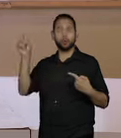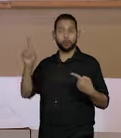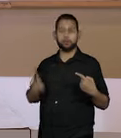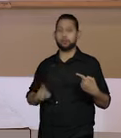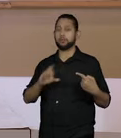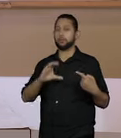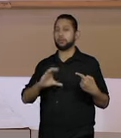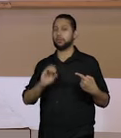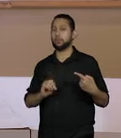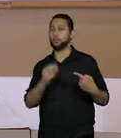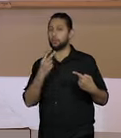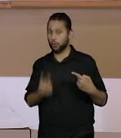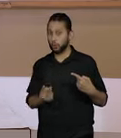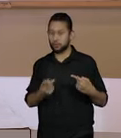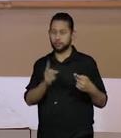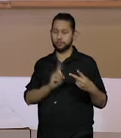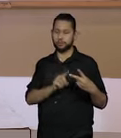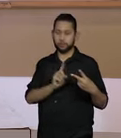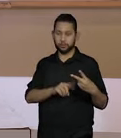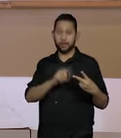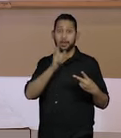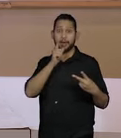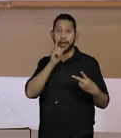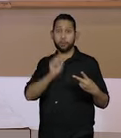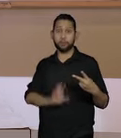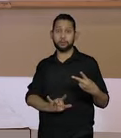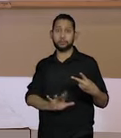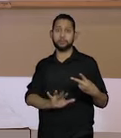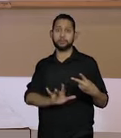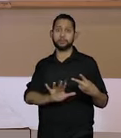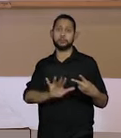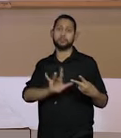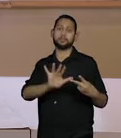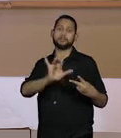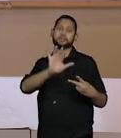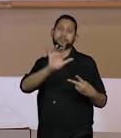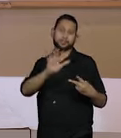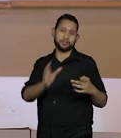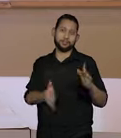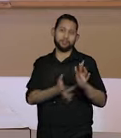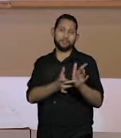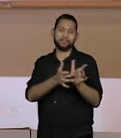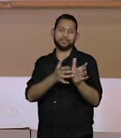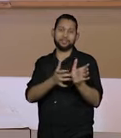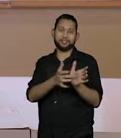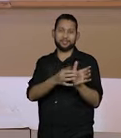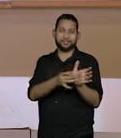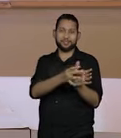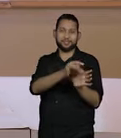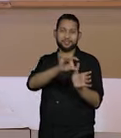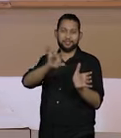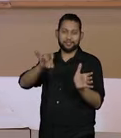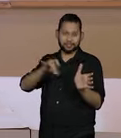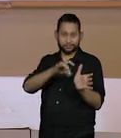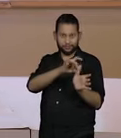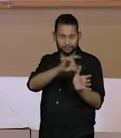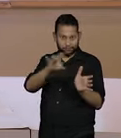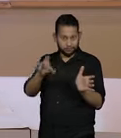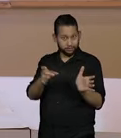caso, do gás carbônico e do vapor de água, formação do gás carbônico e vapor de